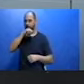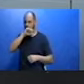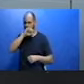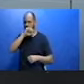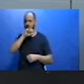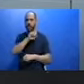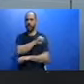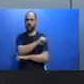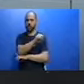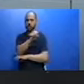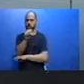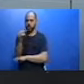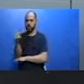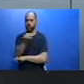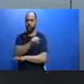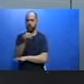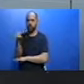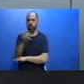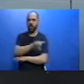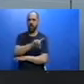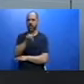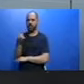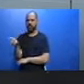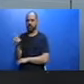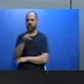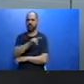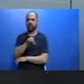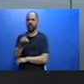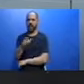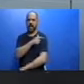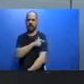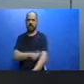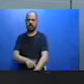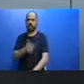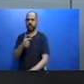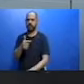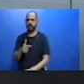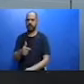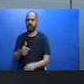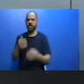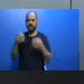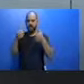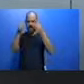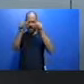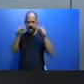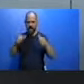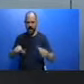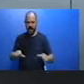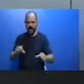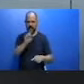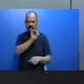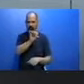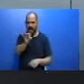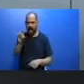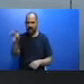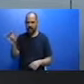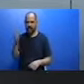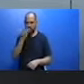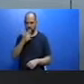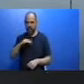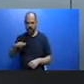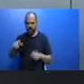trânsito teria jeito de ter um cartaz para cada criança eu não teria não é